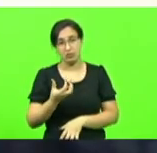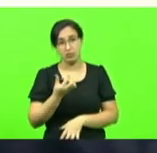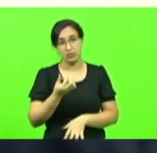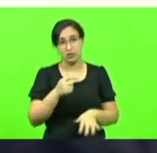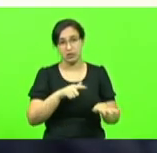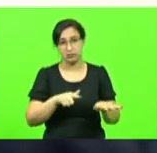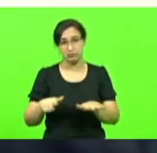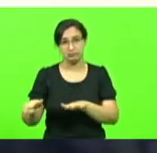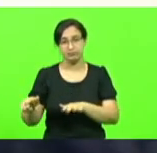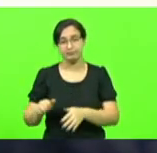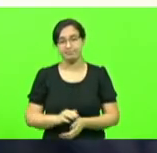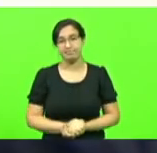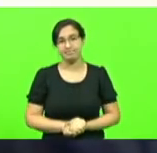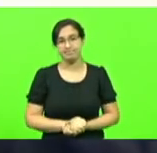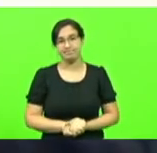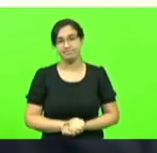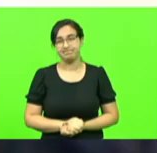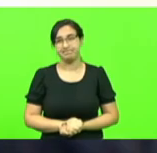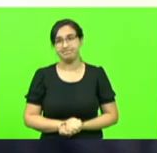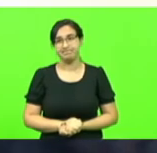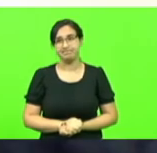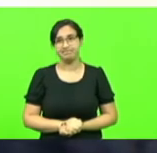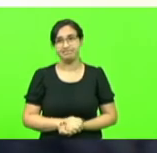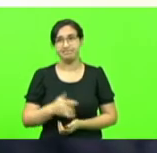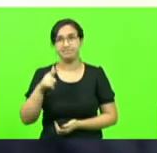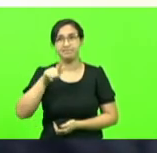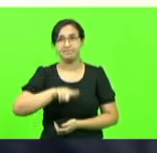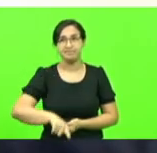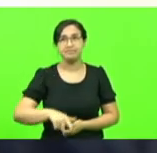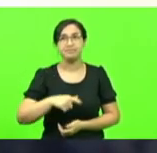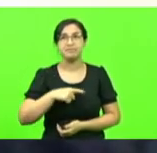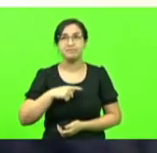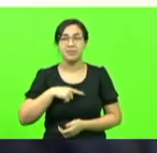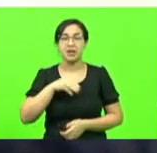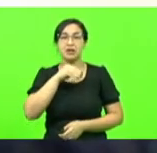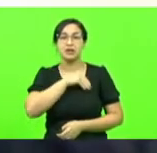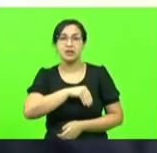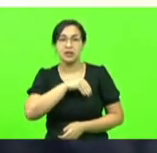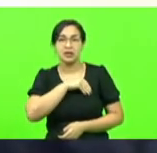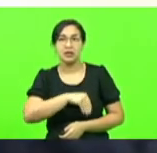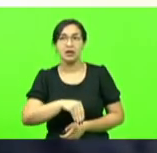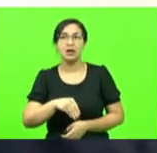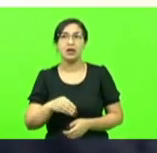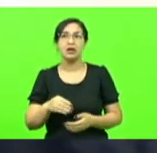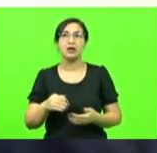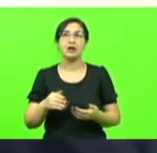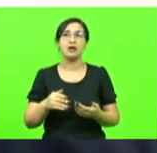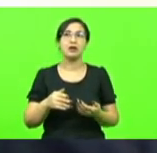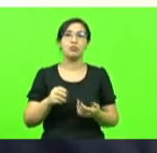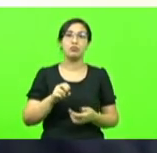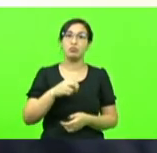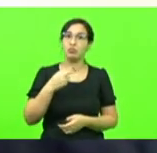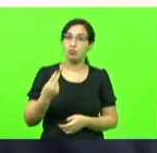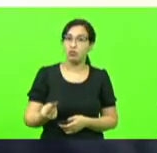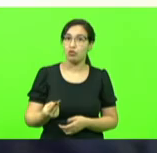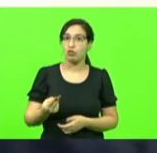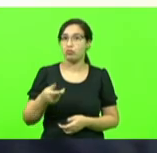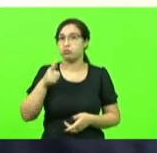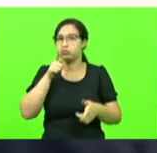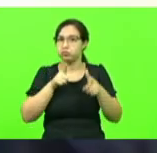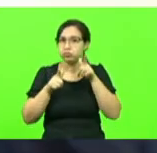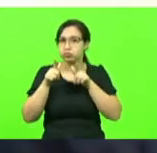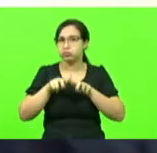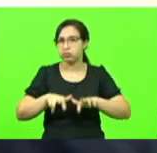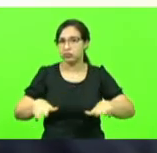Observamos também disparidades com relação a salários e benefícios oferecidos por cada instituição. Então, existe